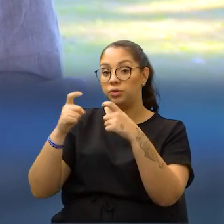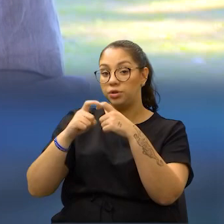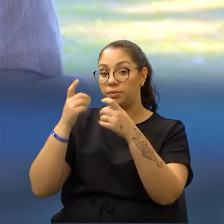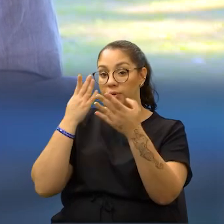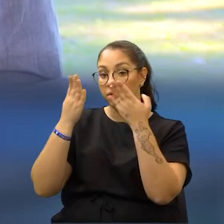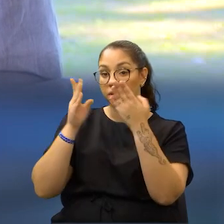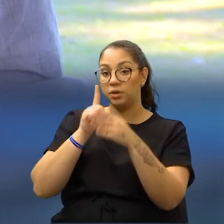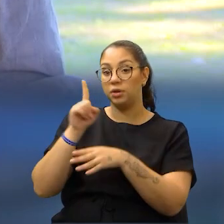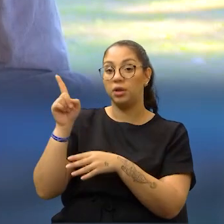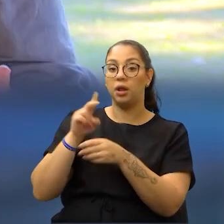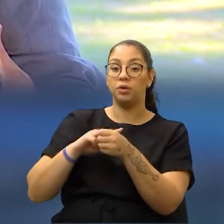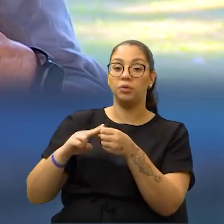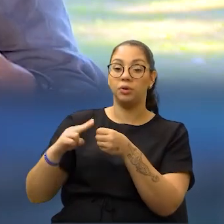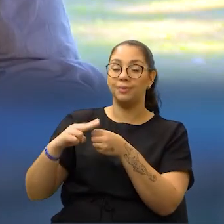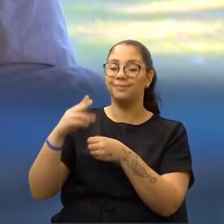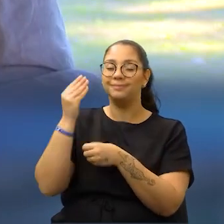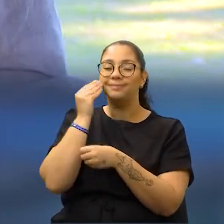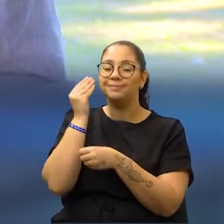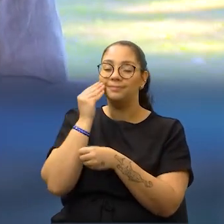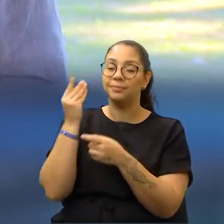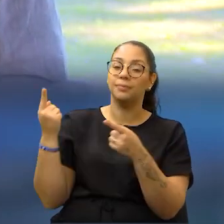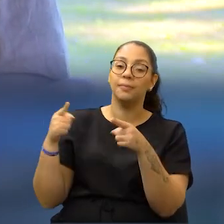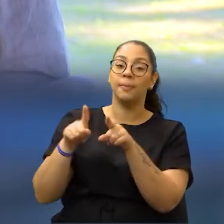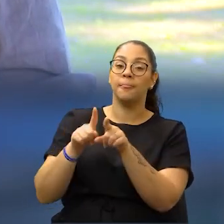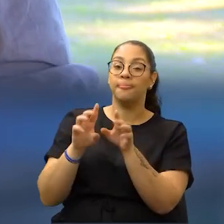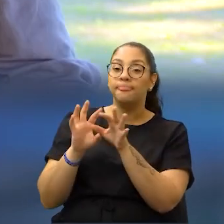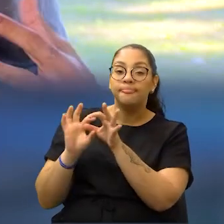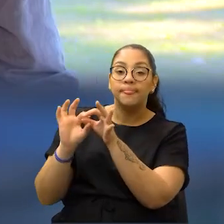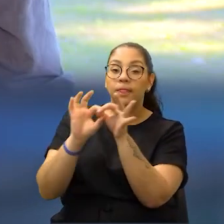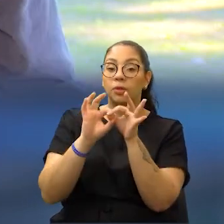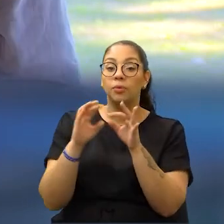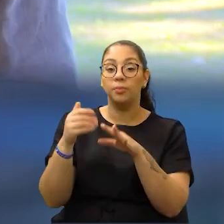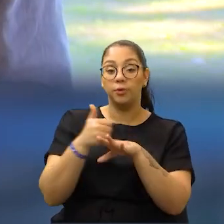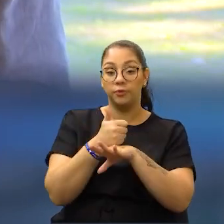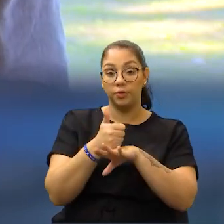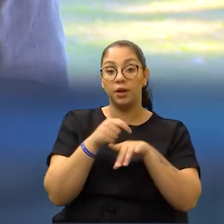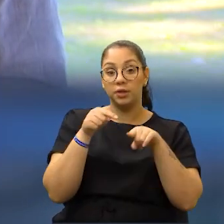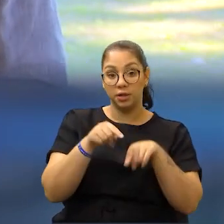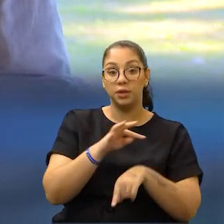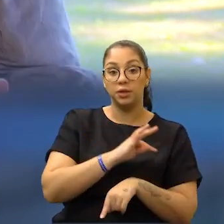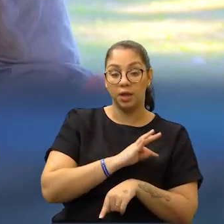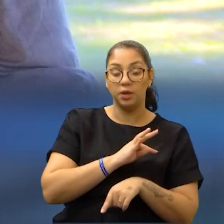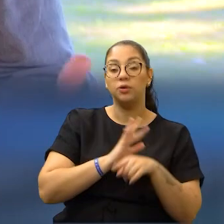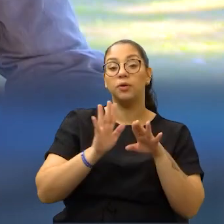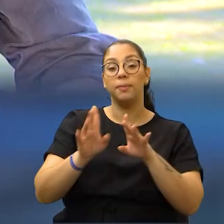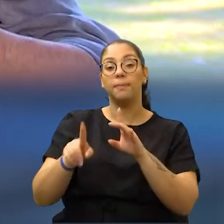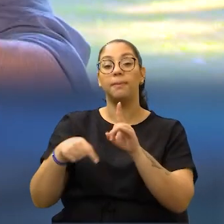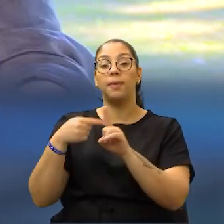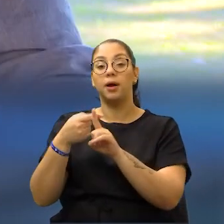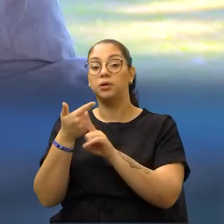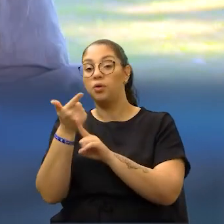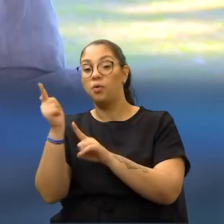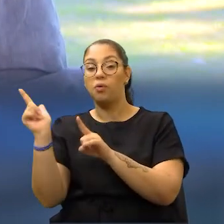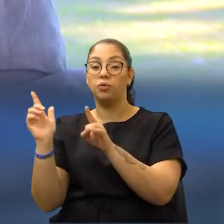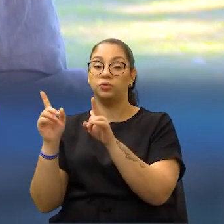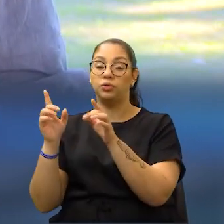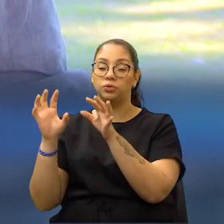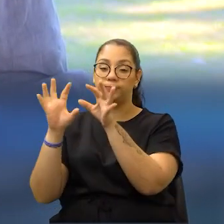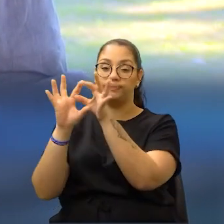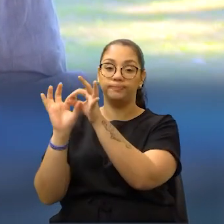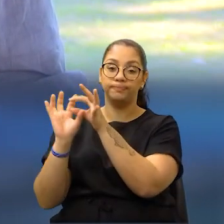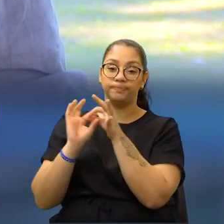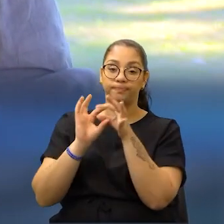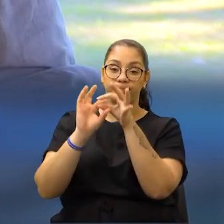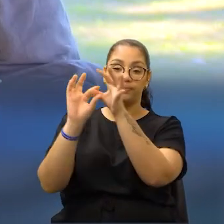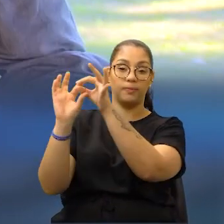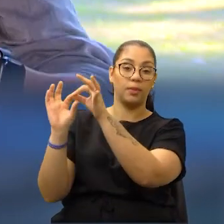Unicamp. Então a gente procura trabalhar em rede, né, com os nossos profissionais aqui, técnicos, mas também com os profissionais